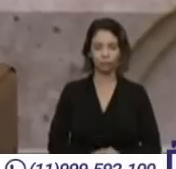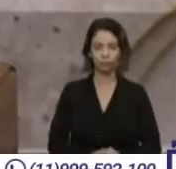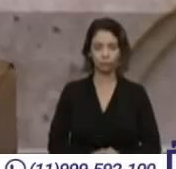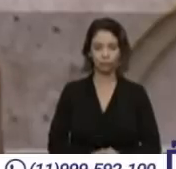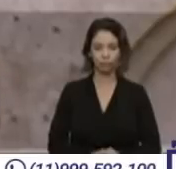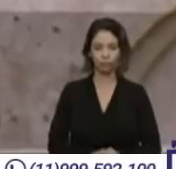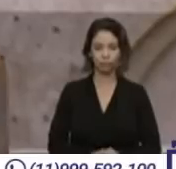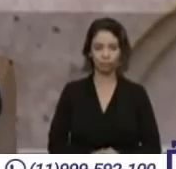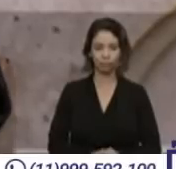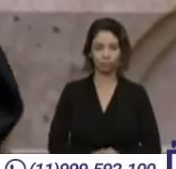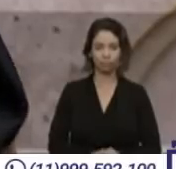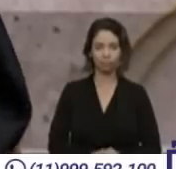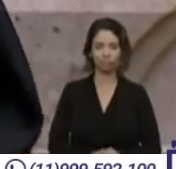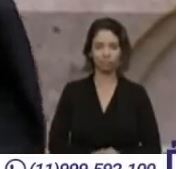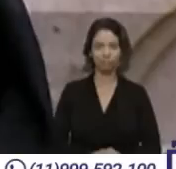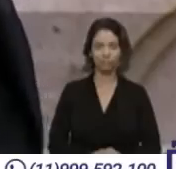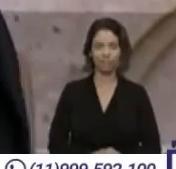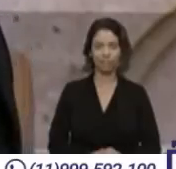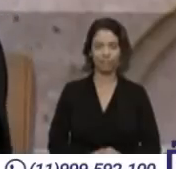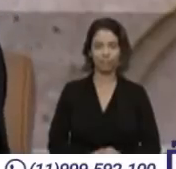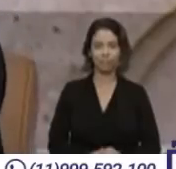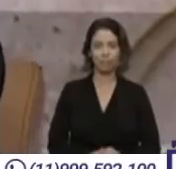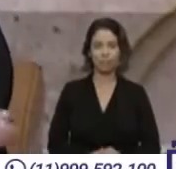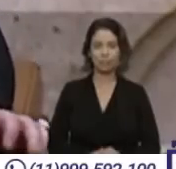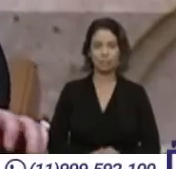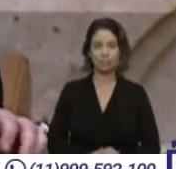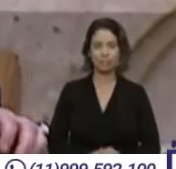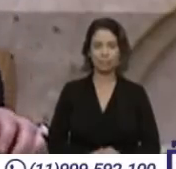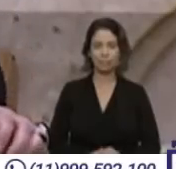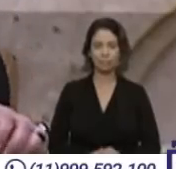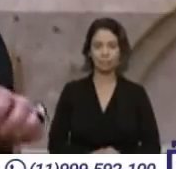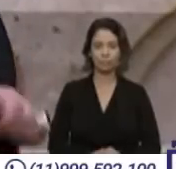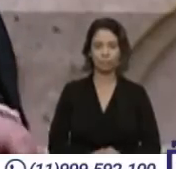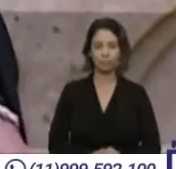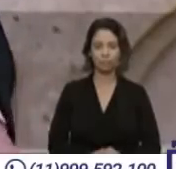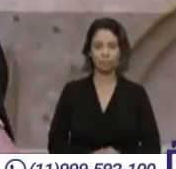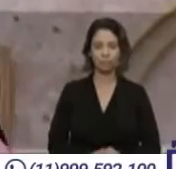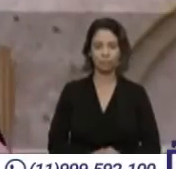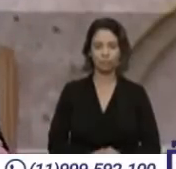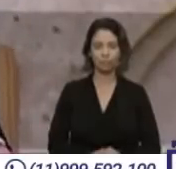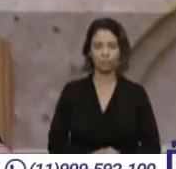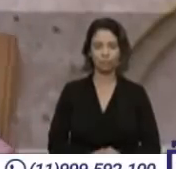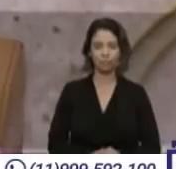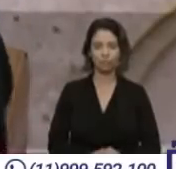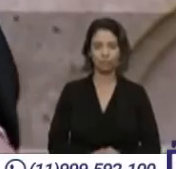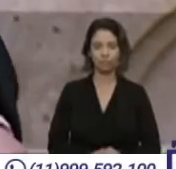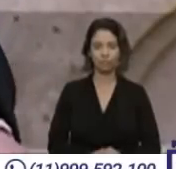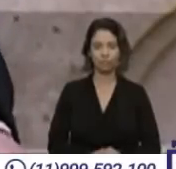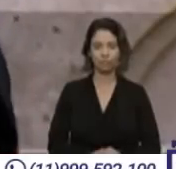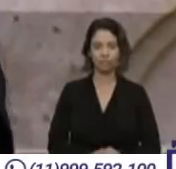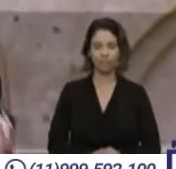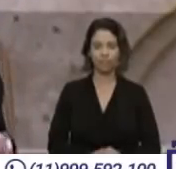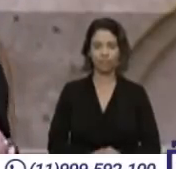Bom, agora a gente tem expectativa para o início. Agora, não mais o início da cerimônia, mas sim o início da fala, do